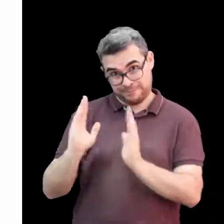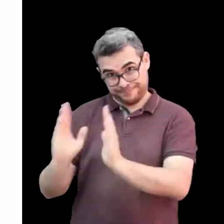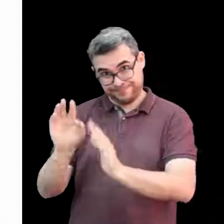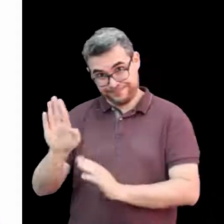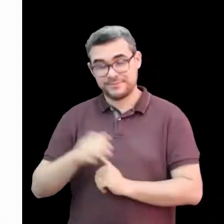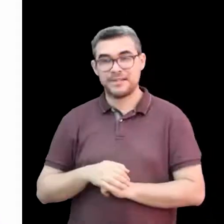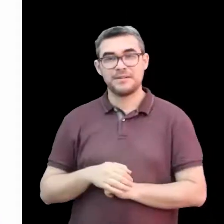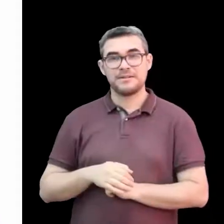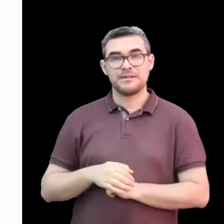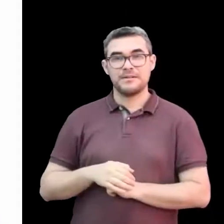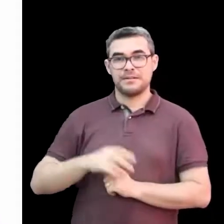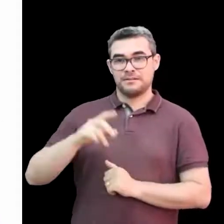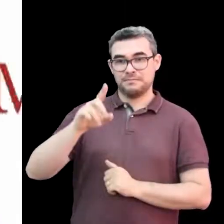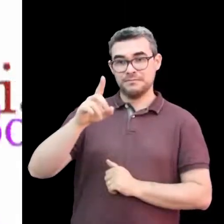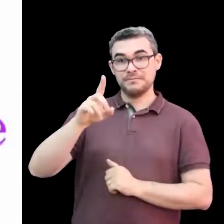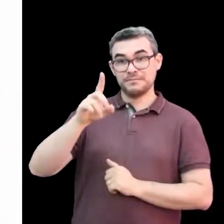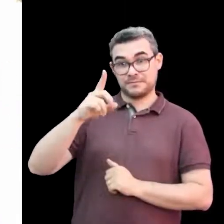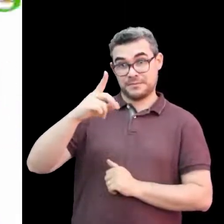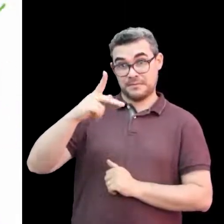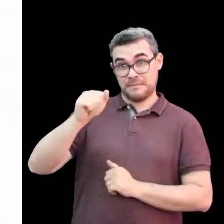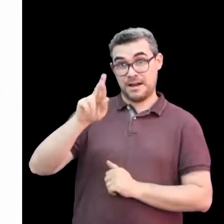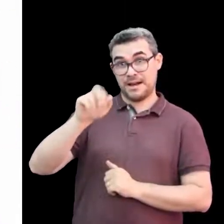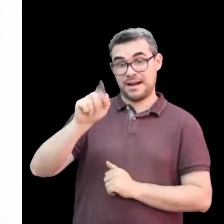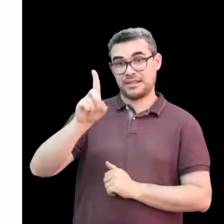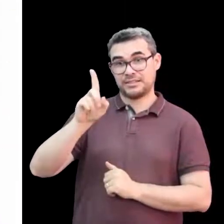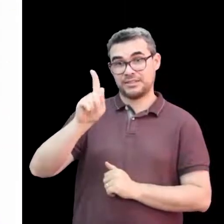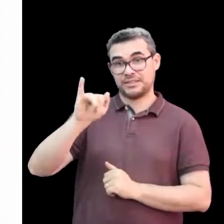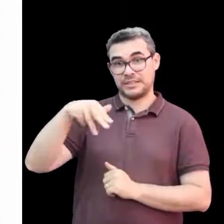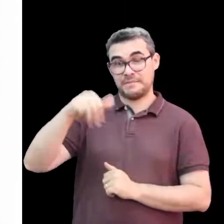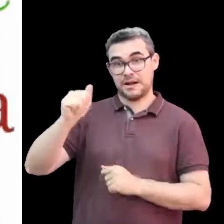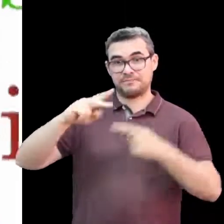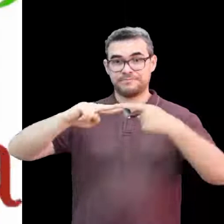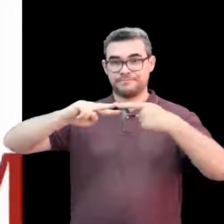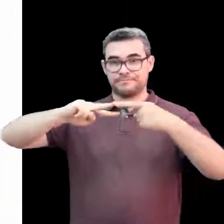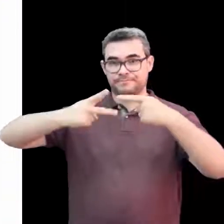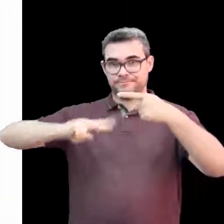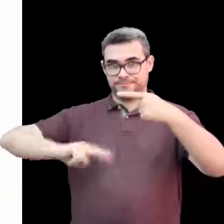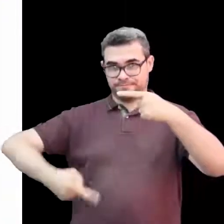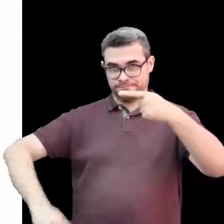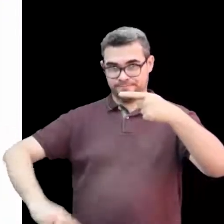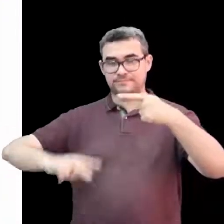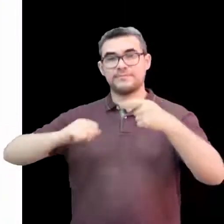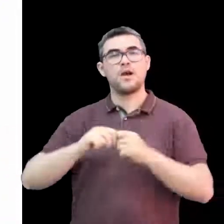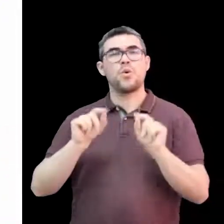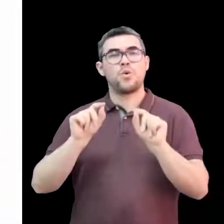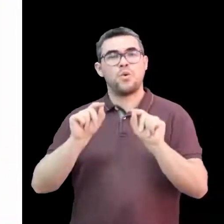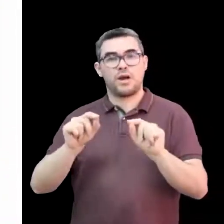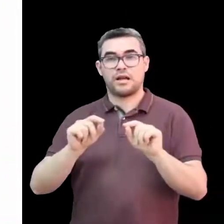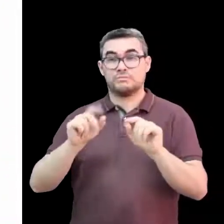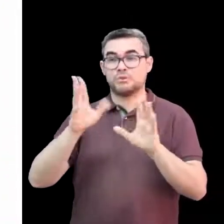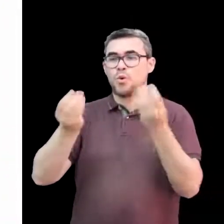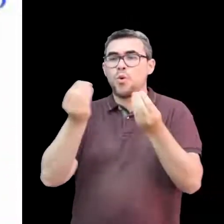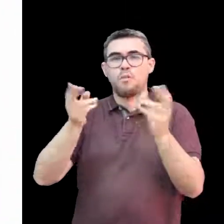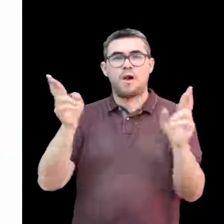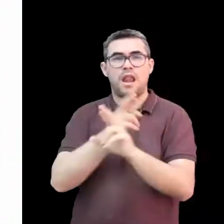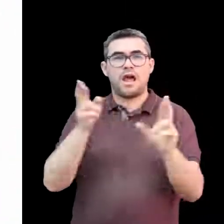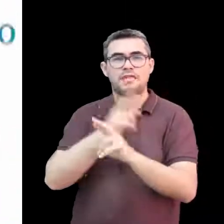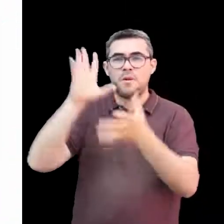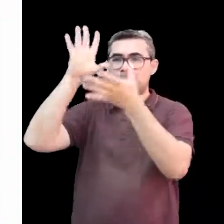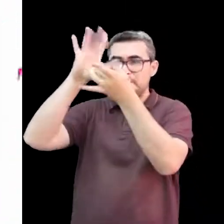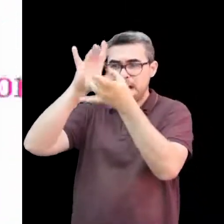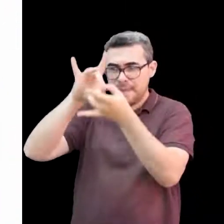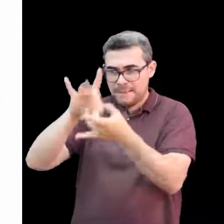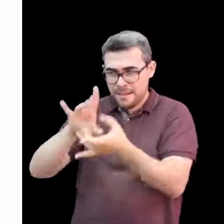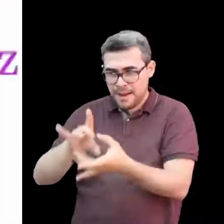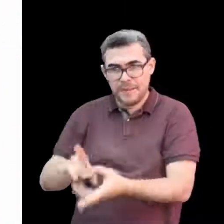bem diz a palavra, é um modelo gigantesco da língua, onde ficam guardadas todas as relações virtuais possíveis entre os